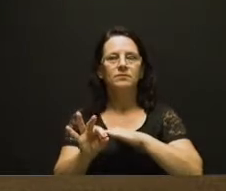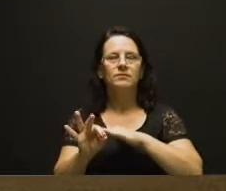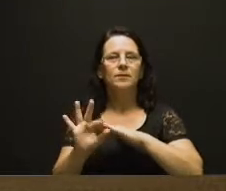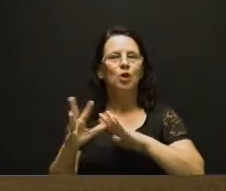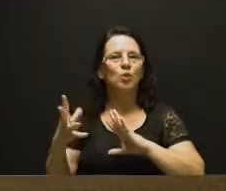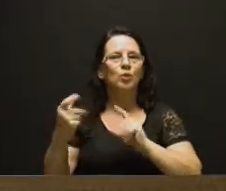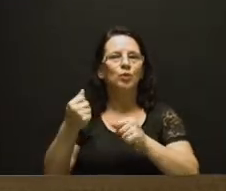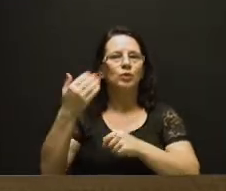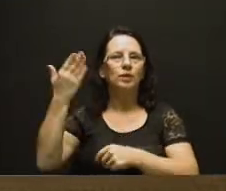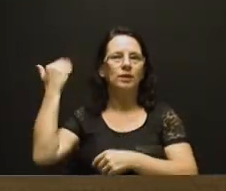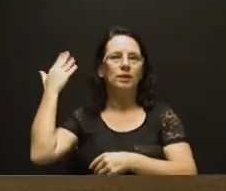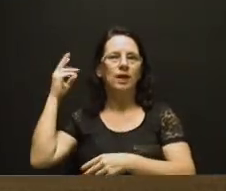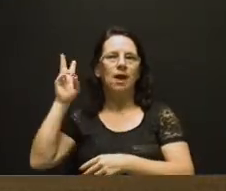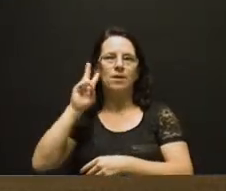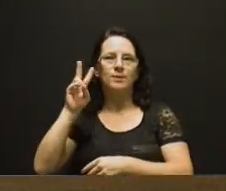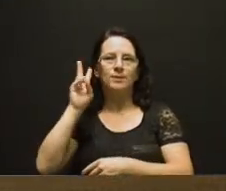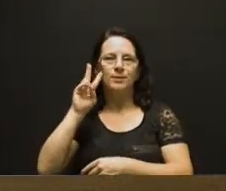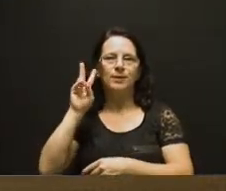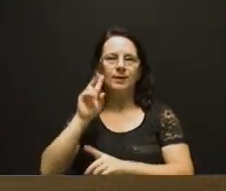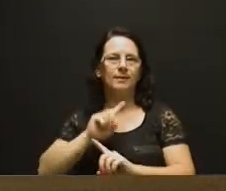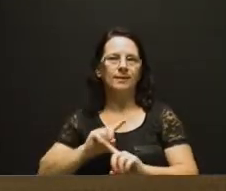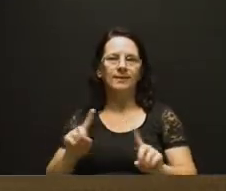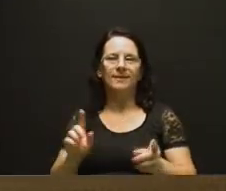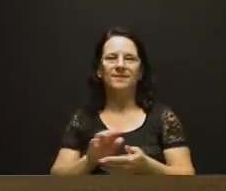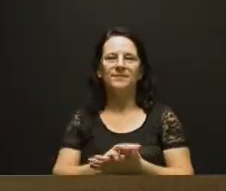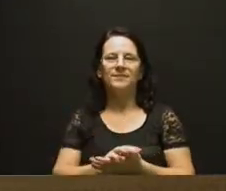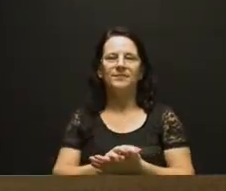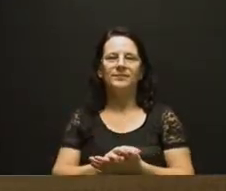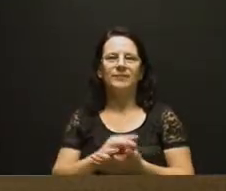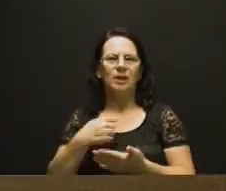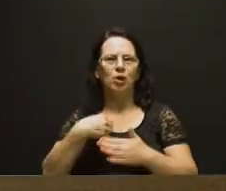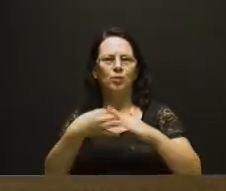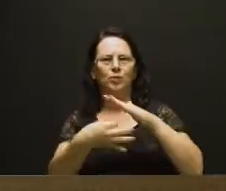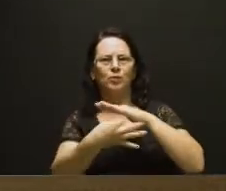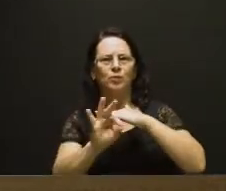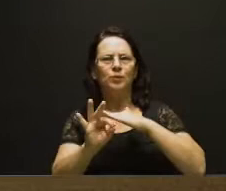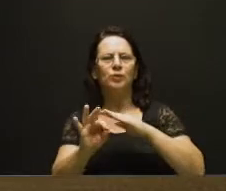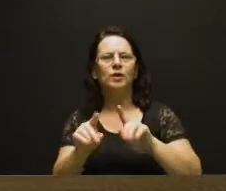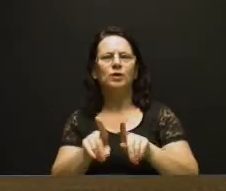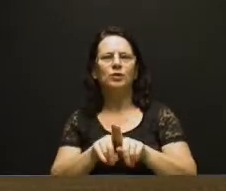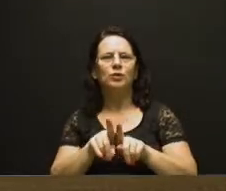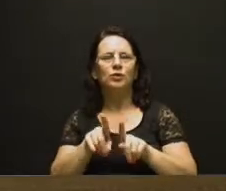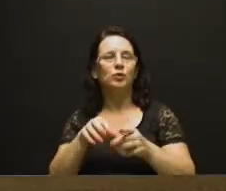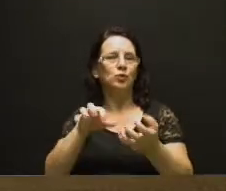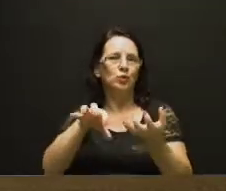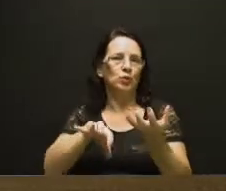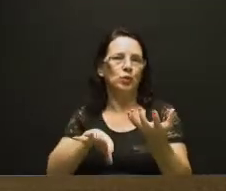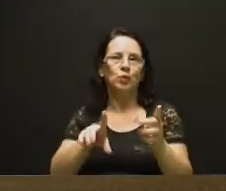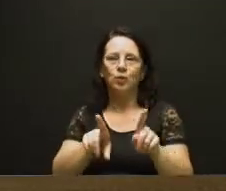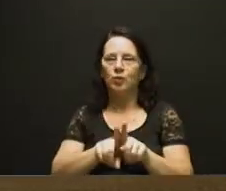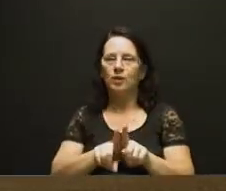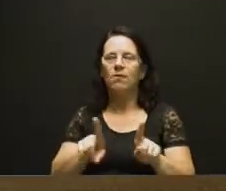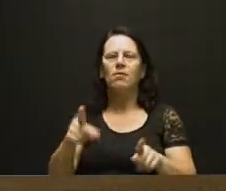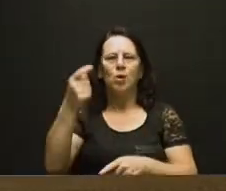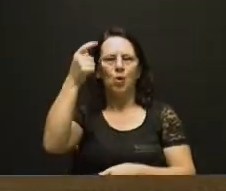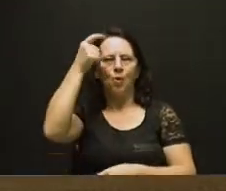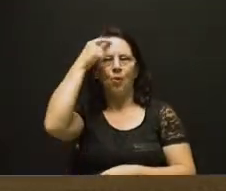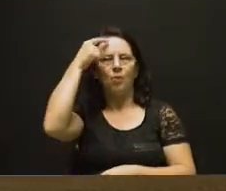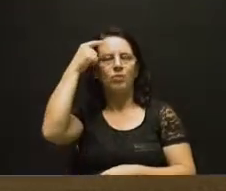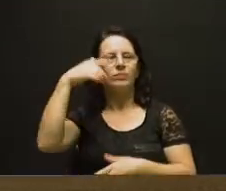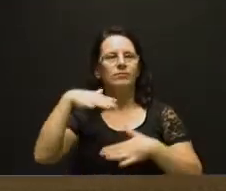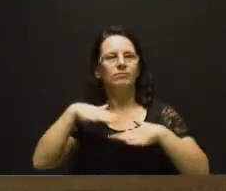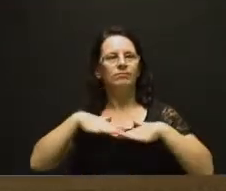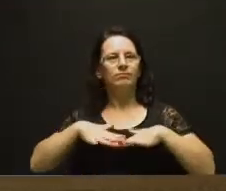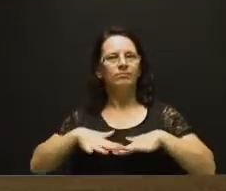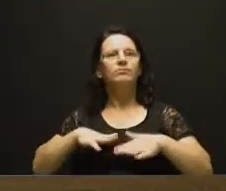toda a história não pode ser penalizado porque se fala no congresso a consciência tranquila do meu tamanho